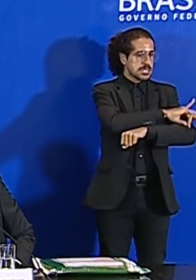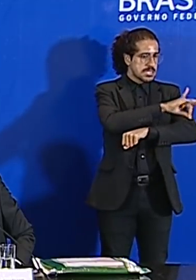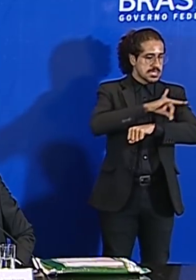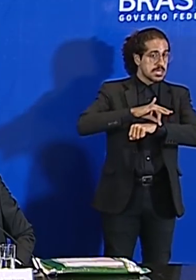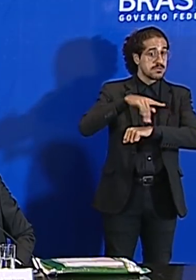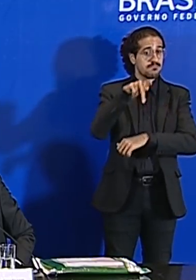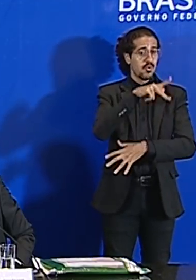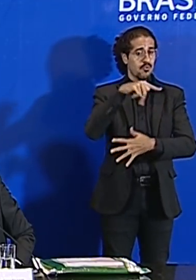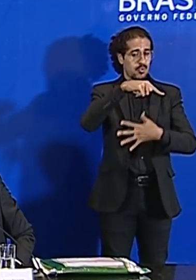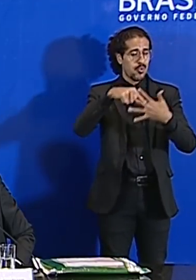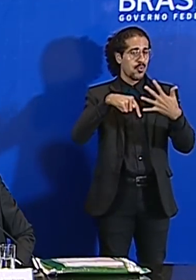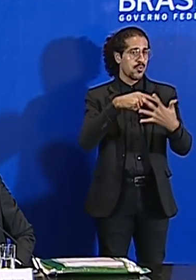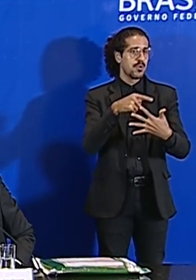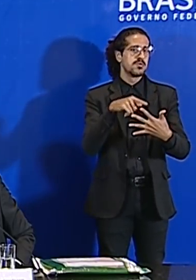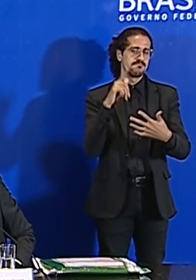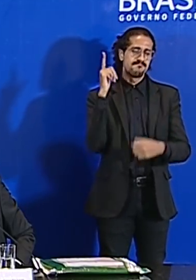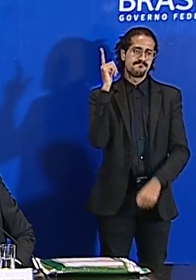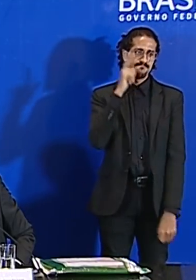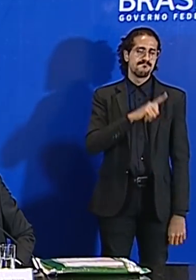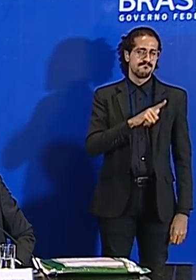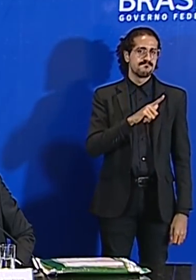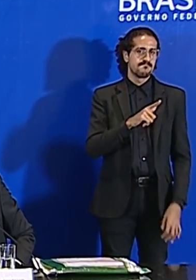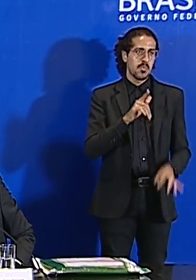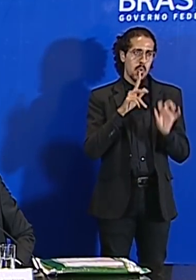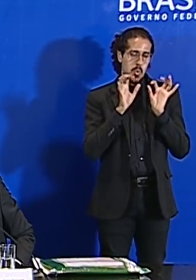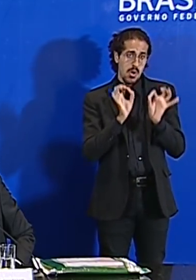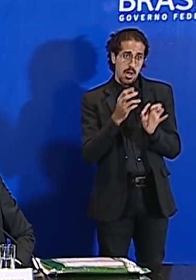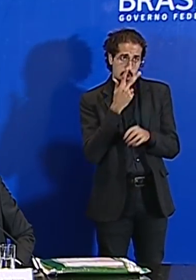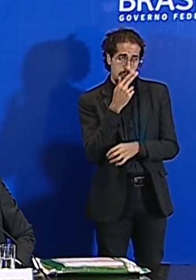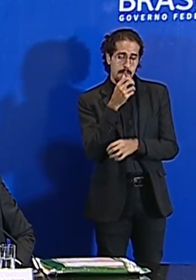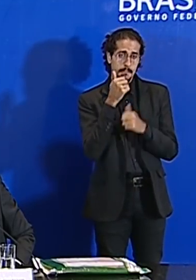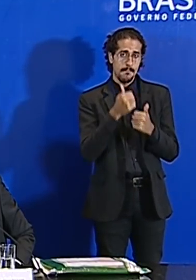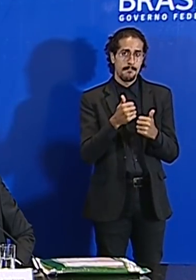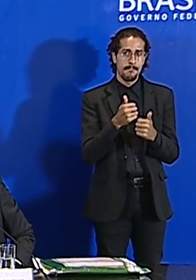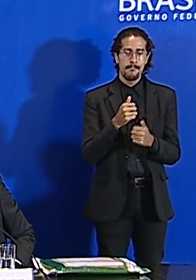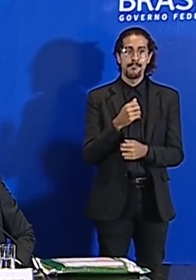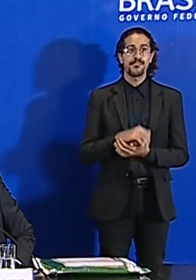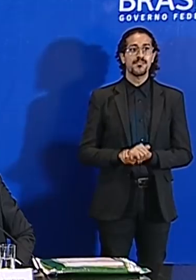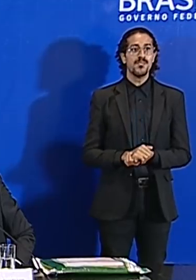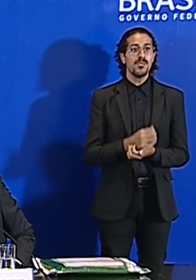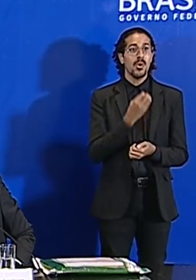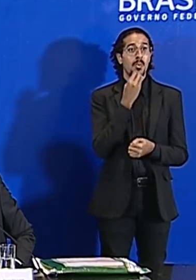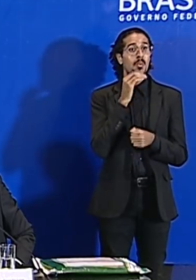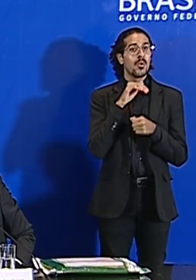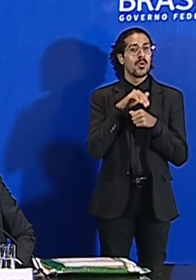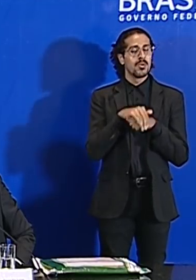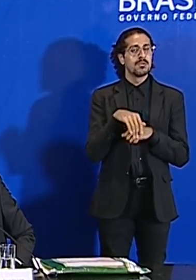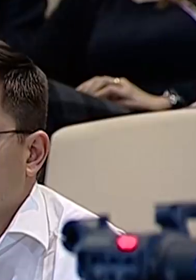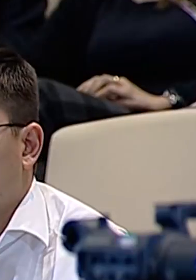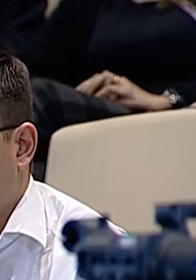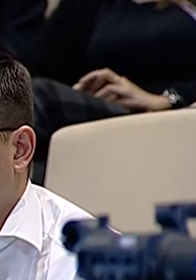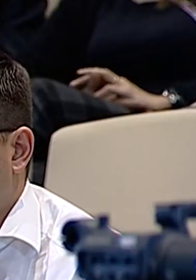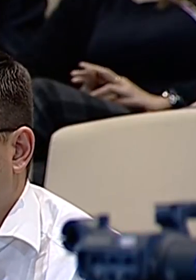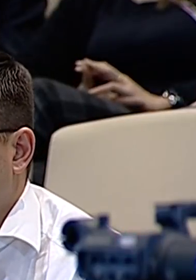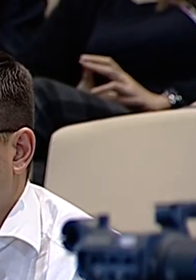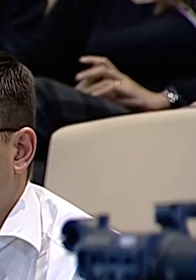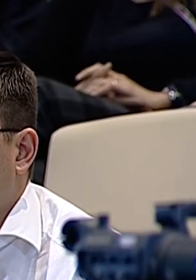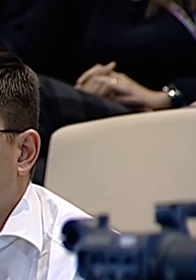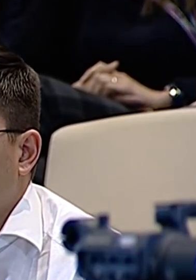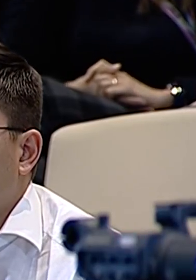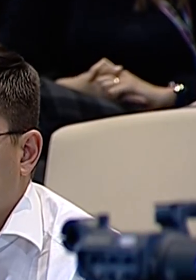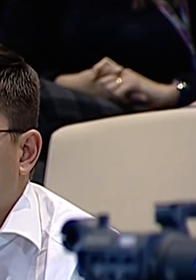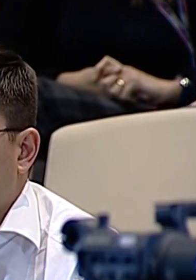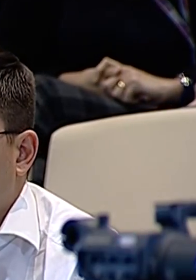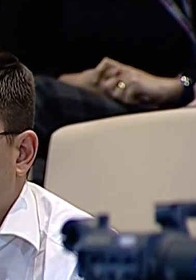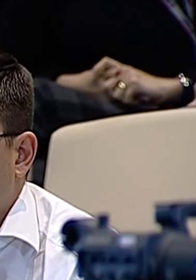professores. Isso a gente conseguiu. Acho que está indo tudo bem. Tá bom? Boa noite, ministro. Rodrigo, da TV Escola. Eu queria que o senhor ou o Alexandre